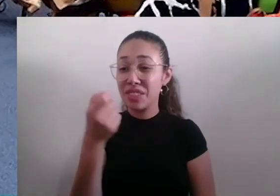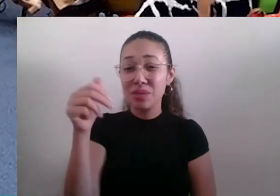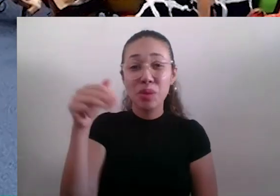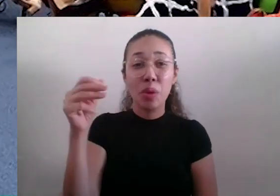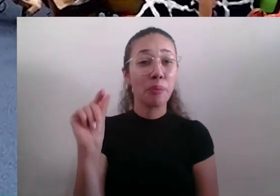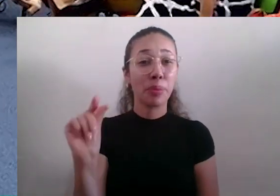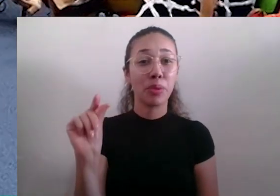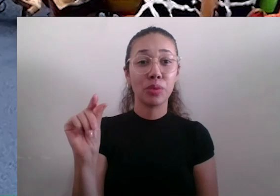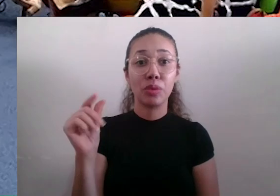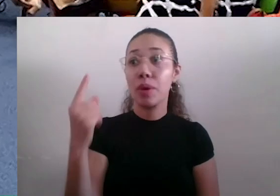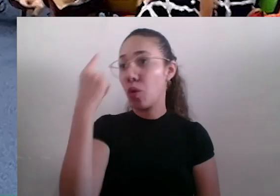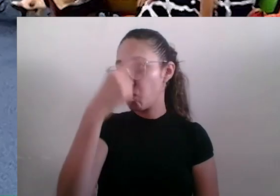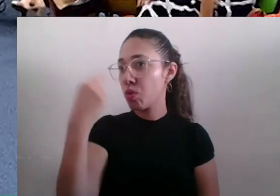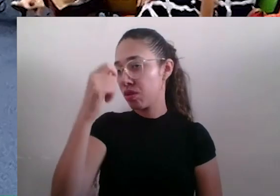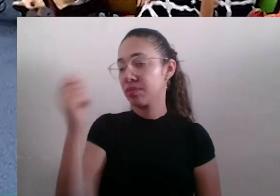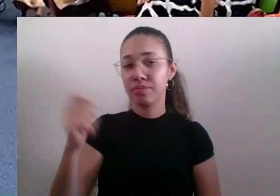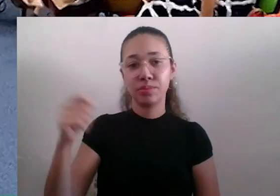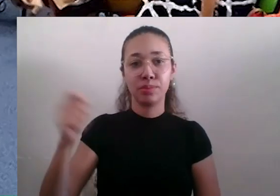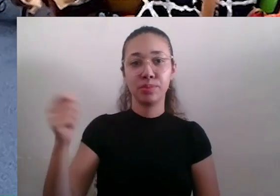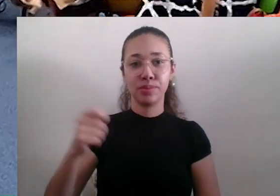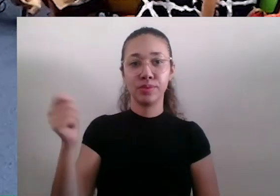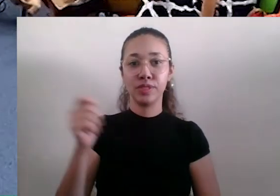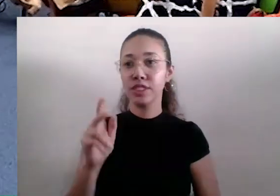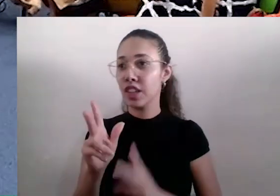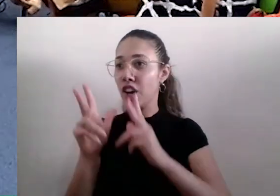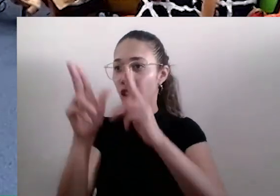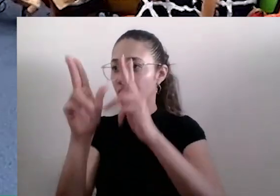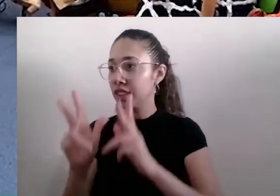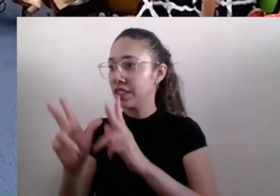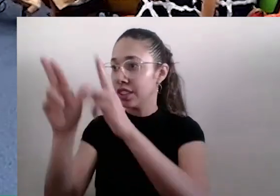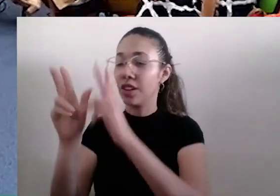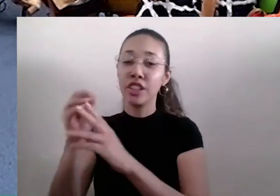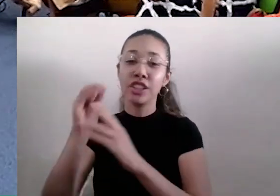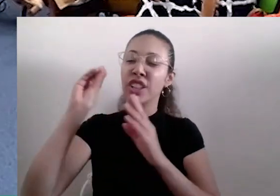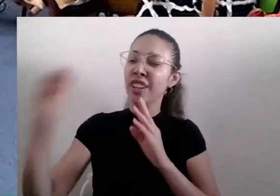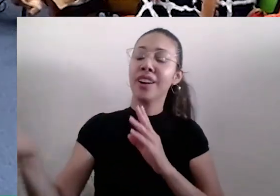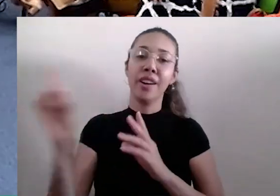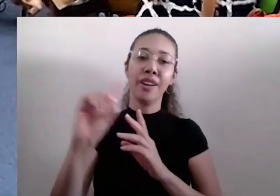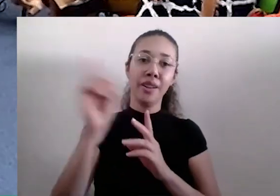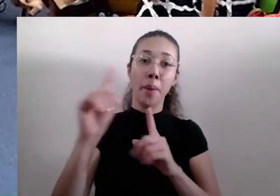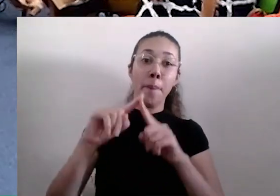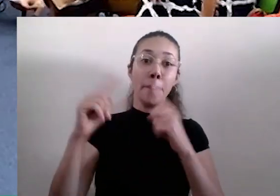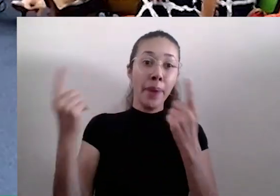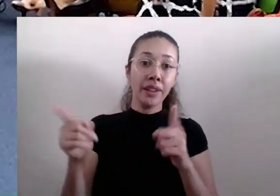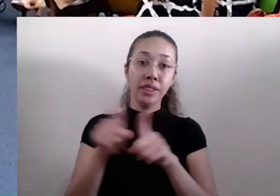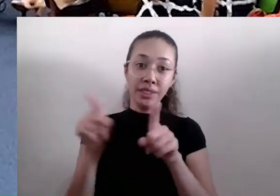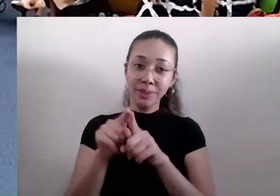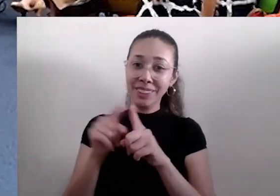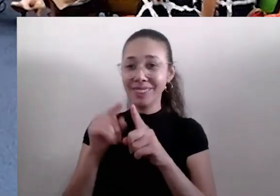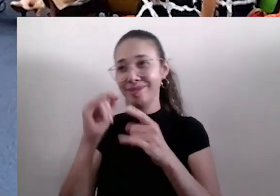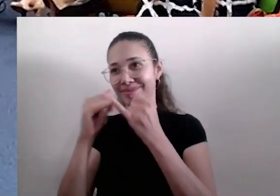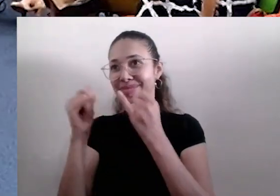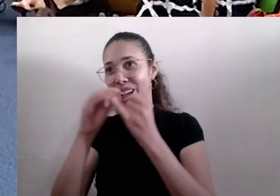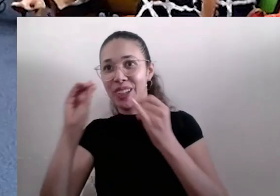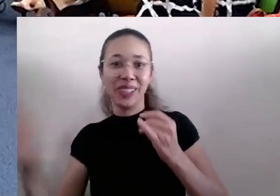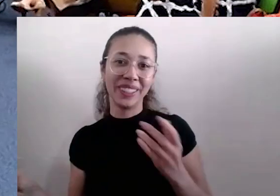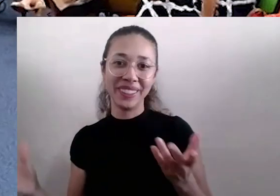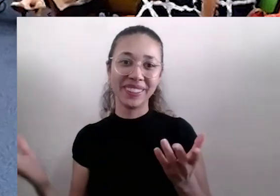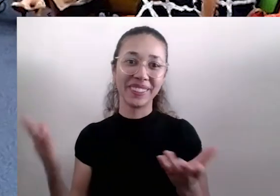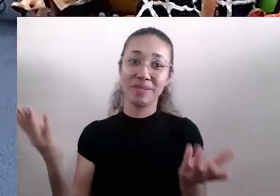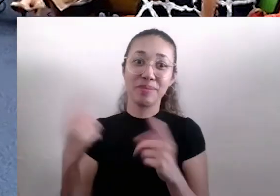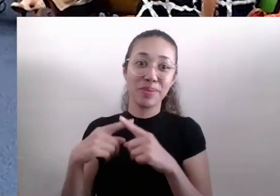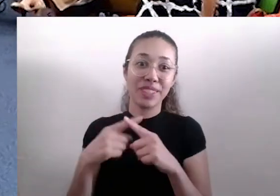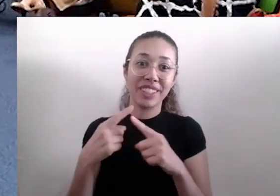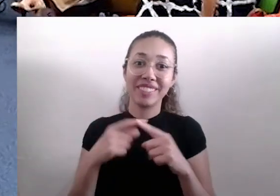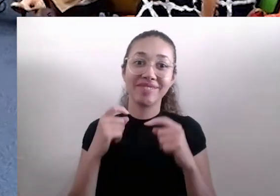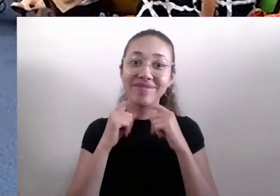botar eh então não joga fora mas ao mesmo tempo joga fora porque não tem jeito não tem